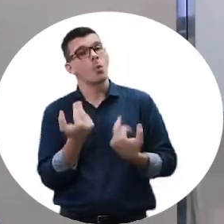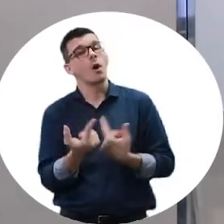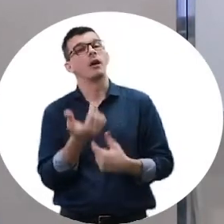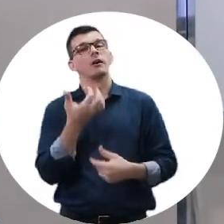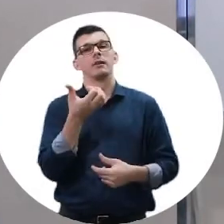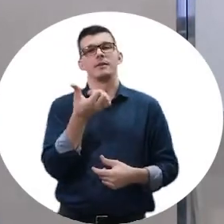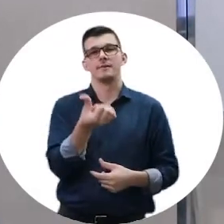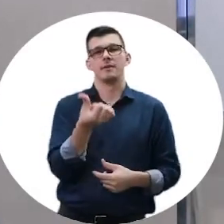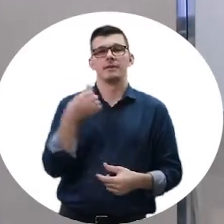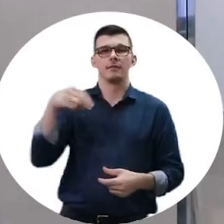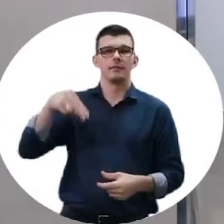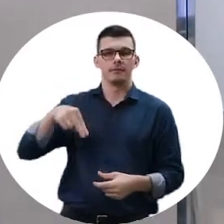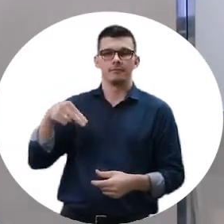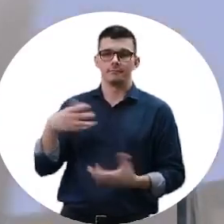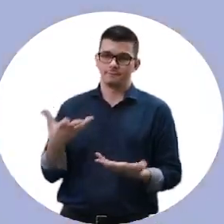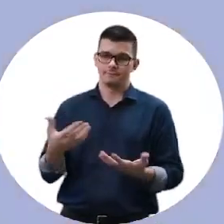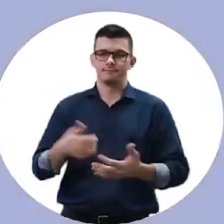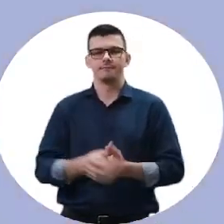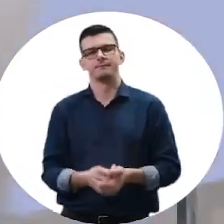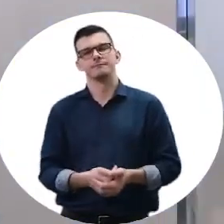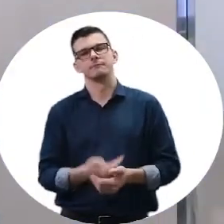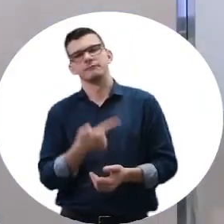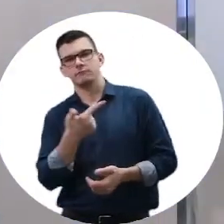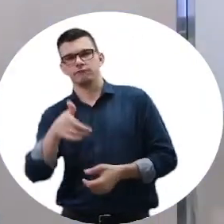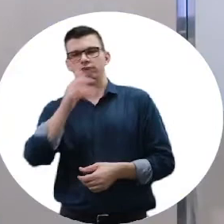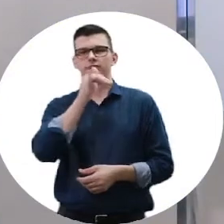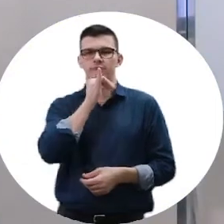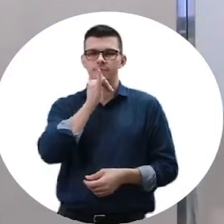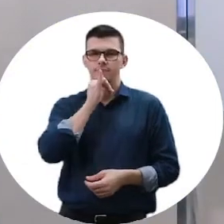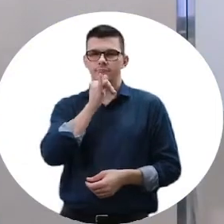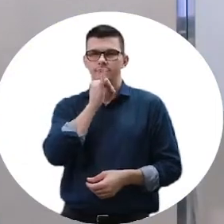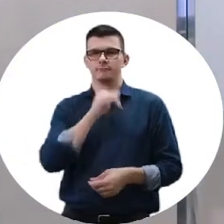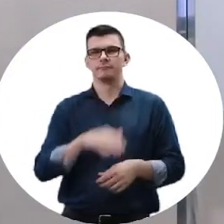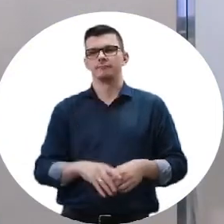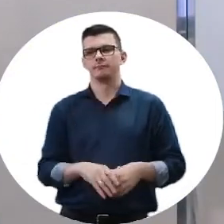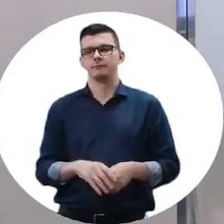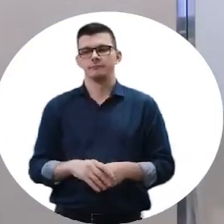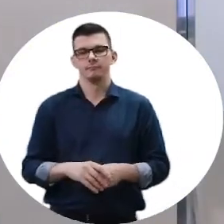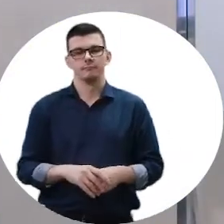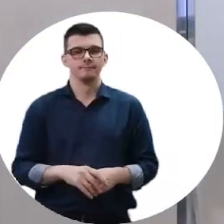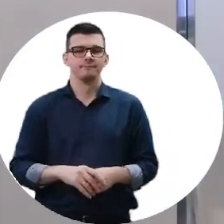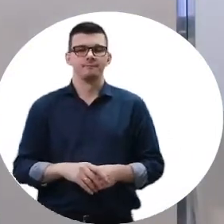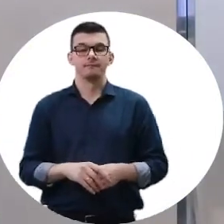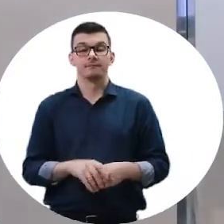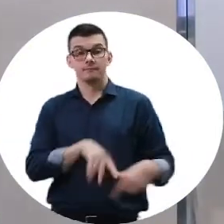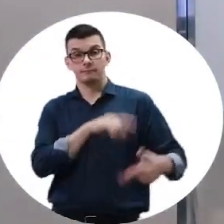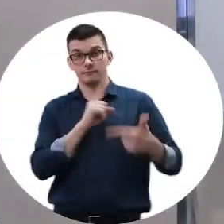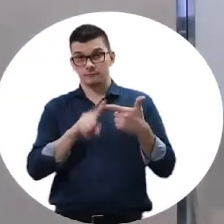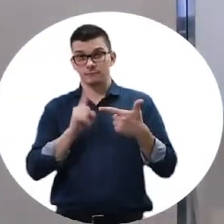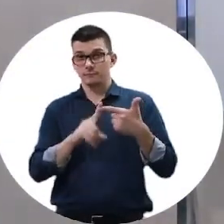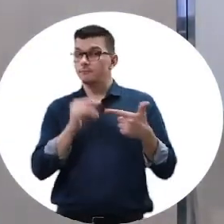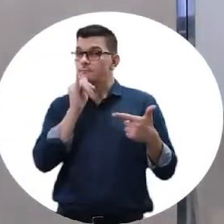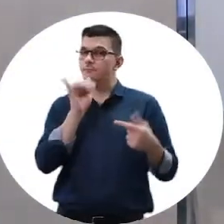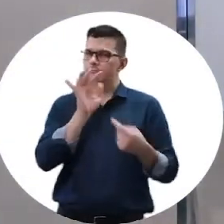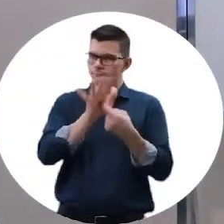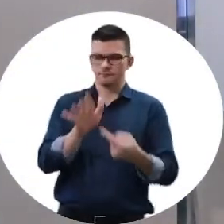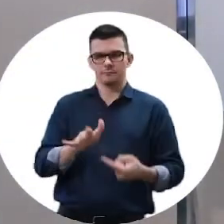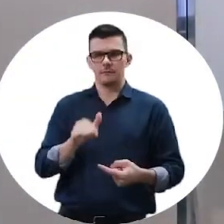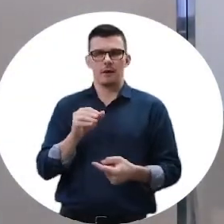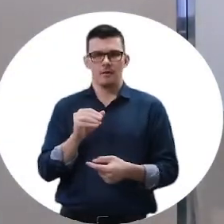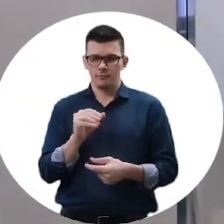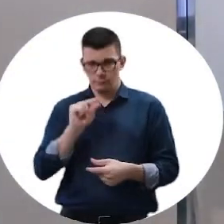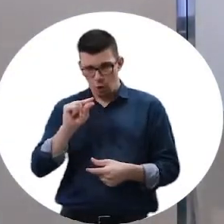A força naquele bloco ali, 6 N. O segundo exemplo, vamos aumentar o grau de dificuldade. Vamos